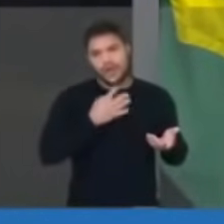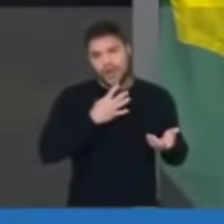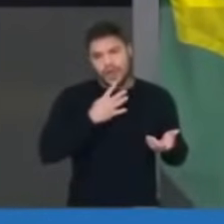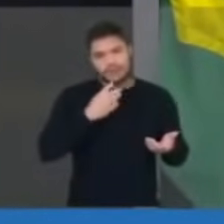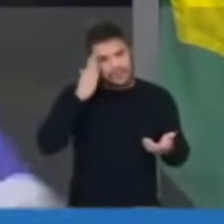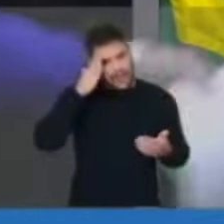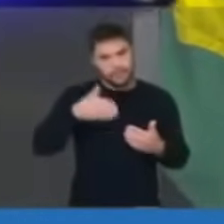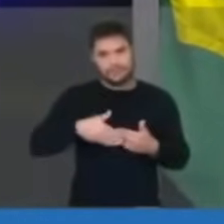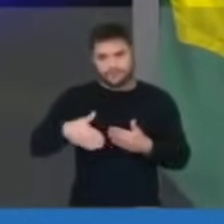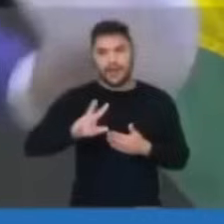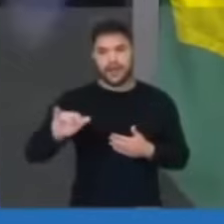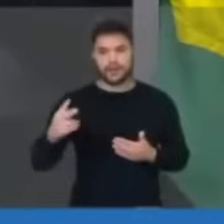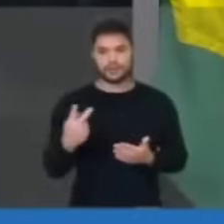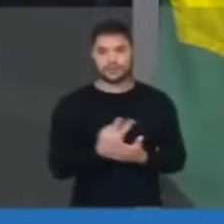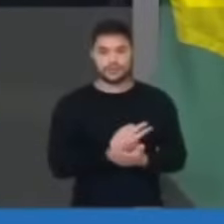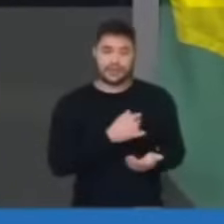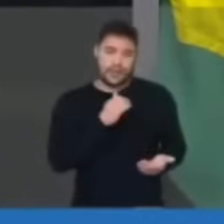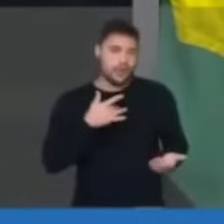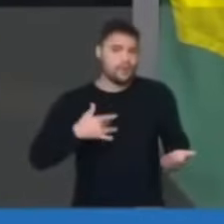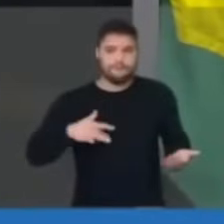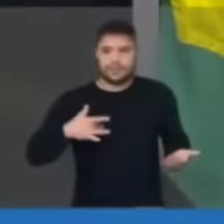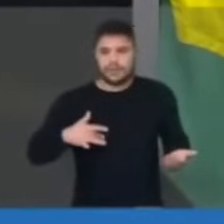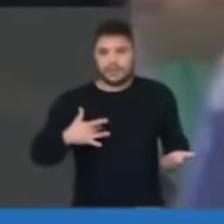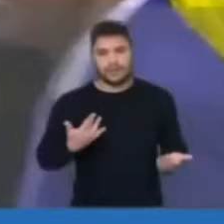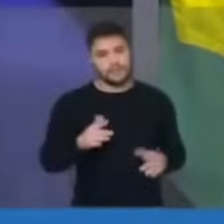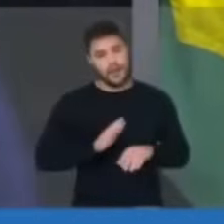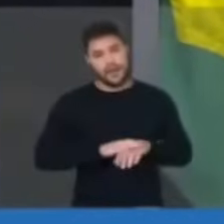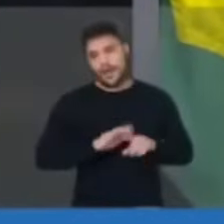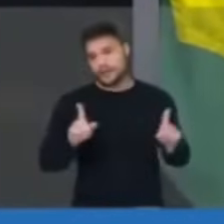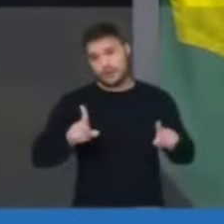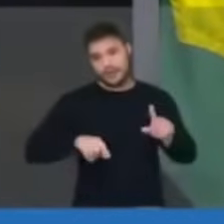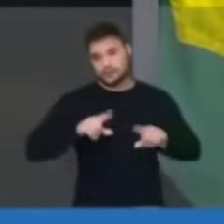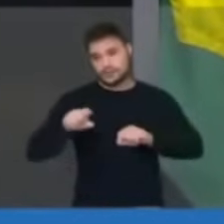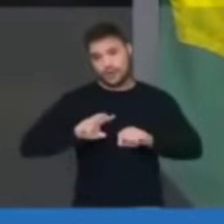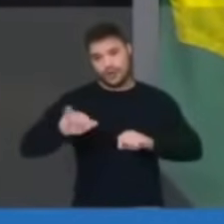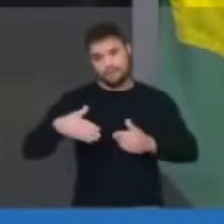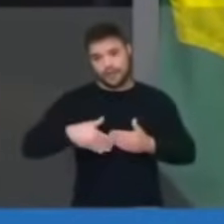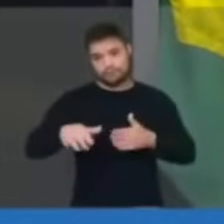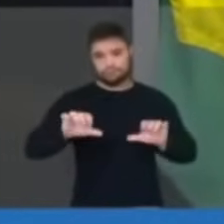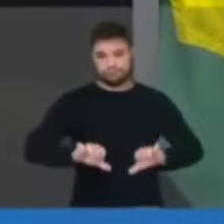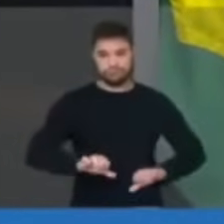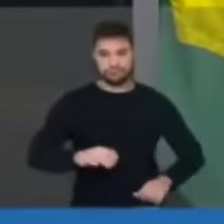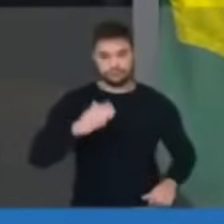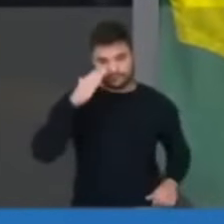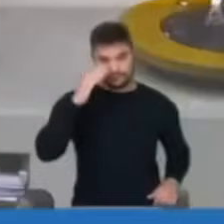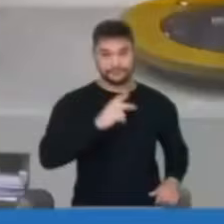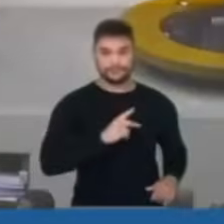vai acontecer. É uma pena, mas as escolhas nos levarão a esse buraco. Obrigado, presidente.